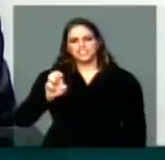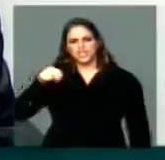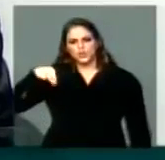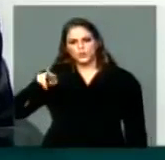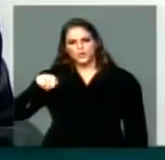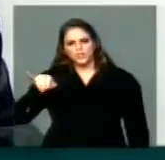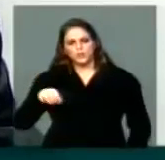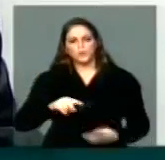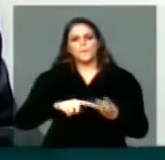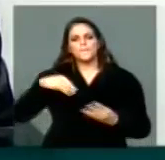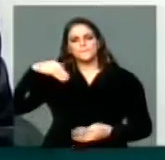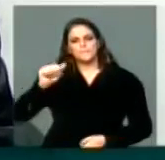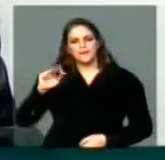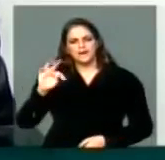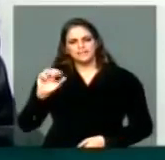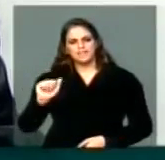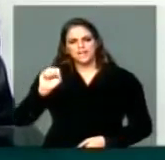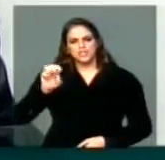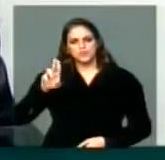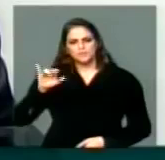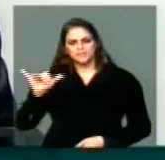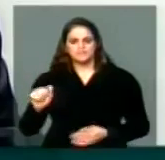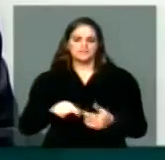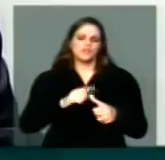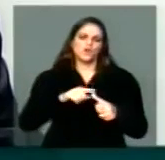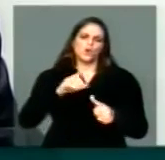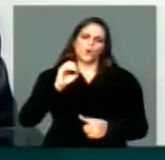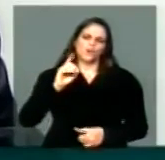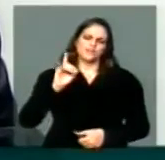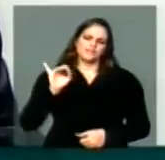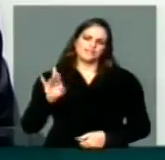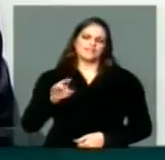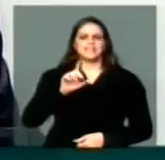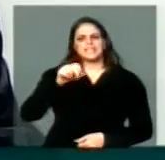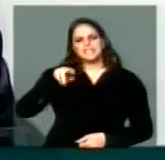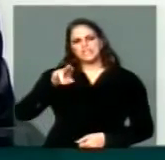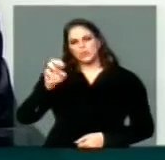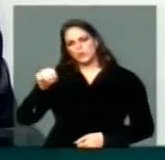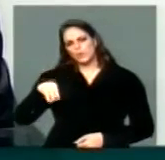Genuíno, Marta Suplicy, Odaí Cunha, Nilton Lima,